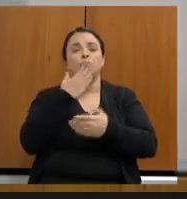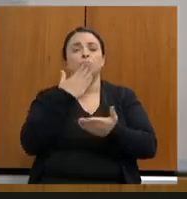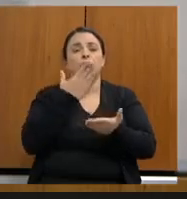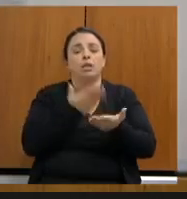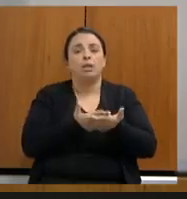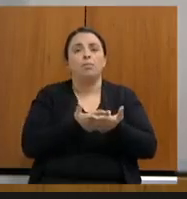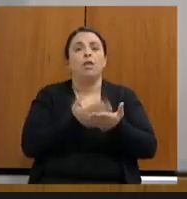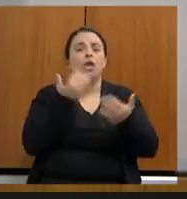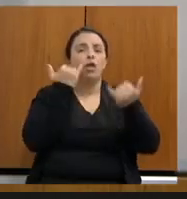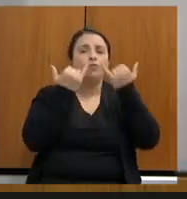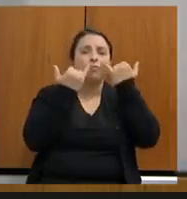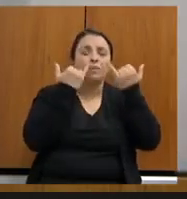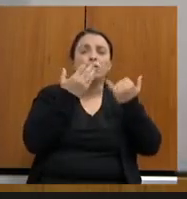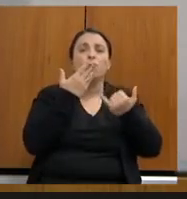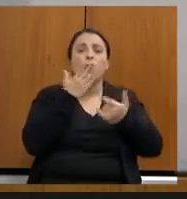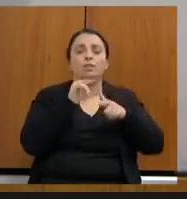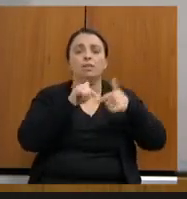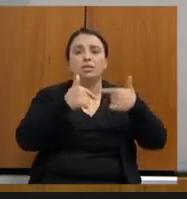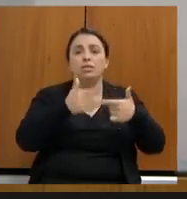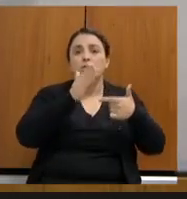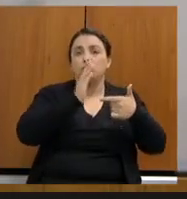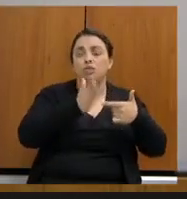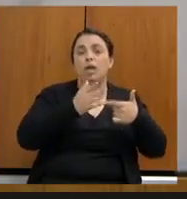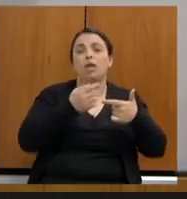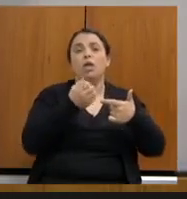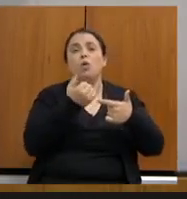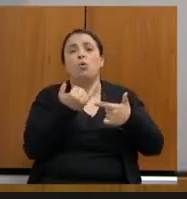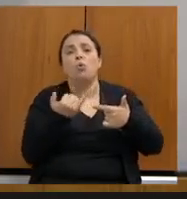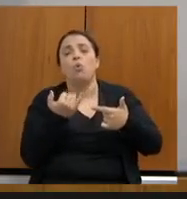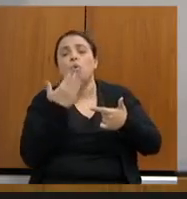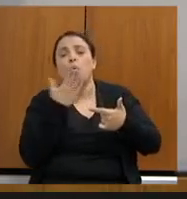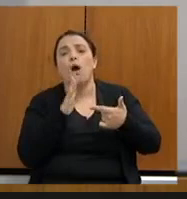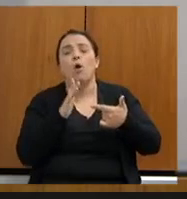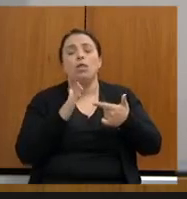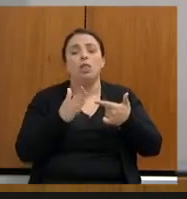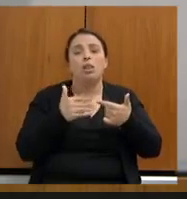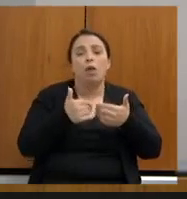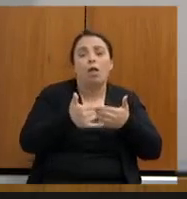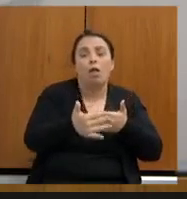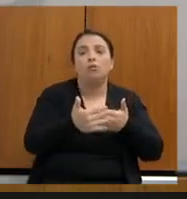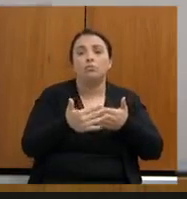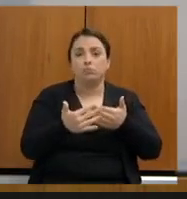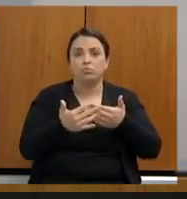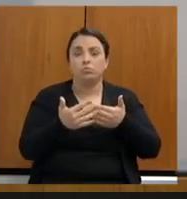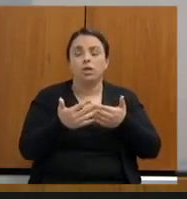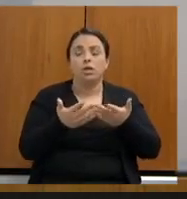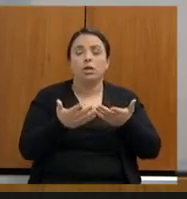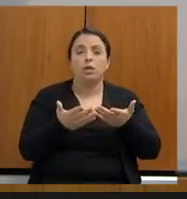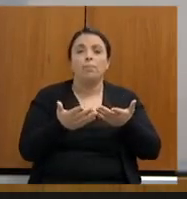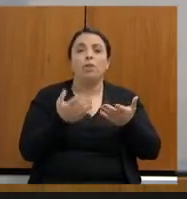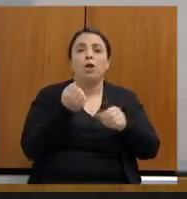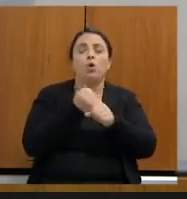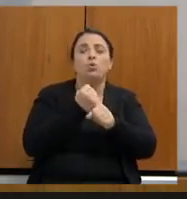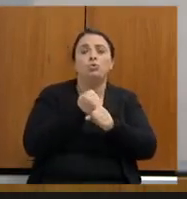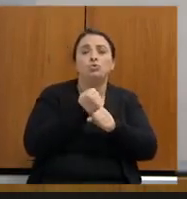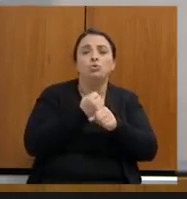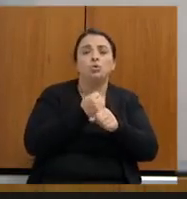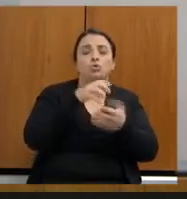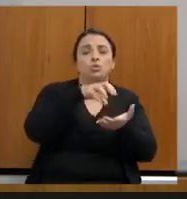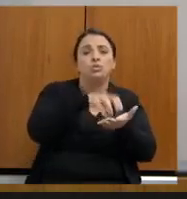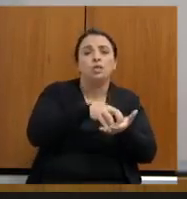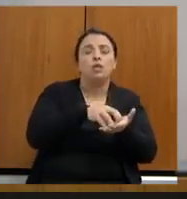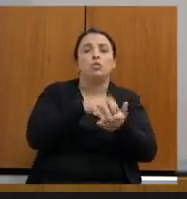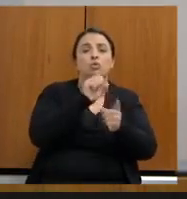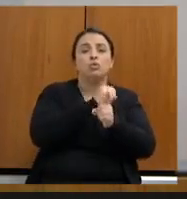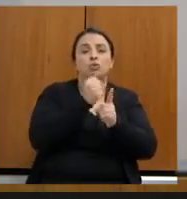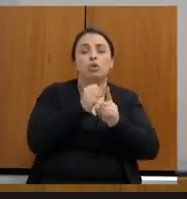e aquelas que estão em andamento e o cronograma de atividades secretaria para implementar constituir o centro socioeducativo de